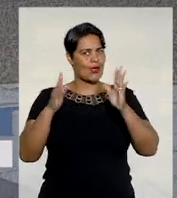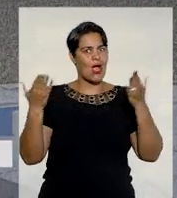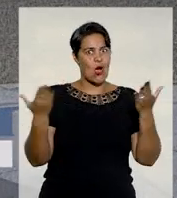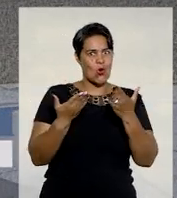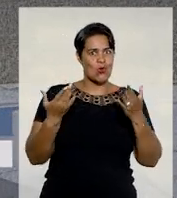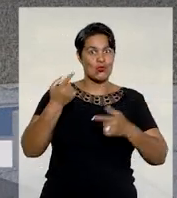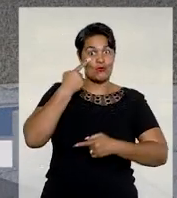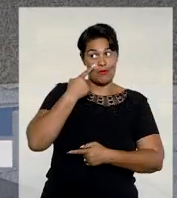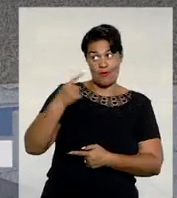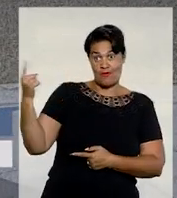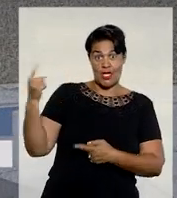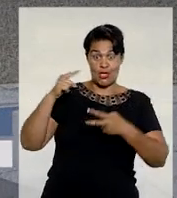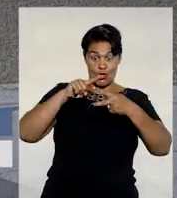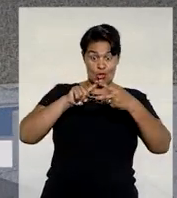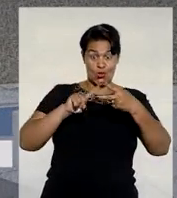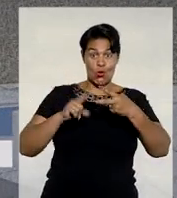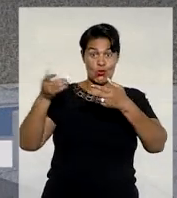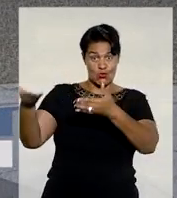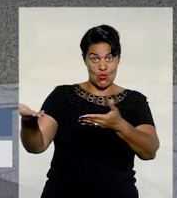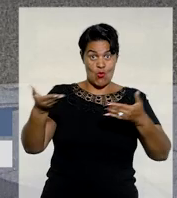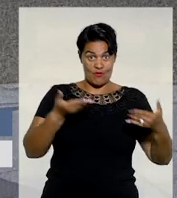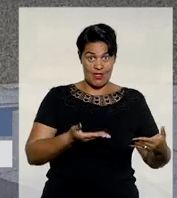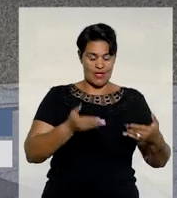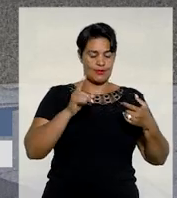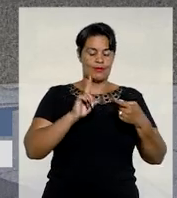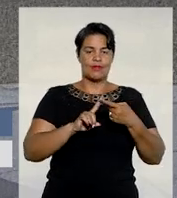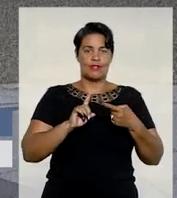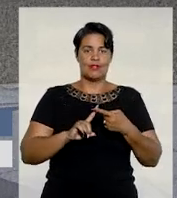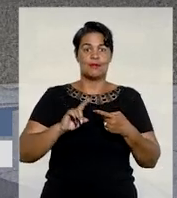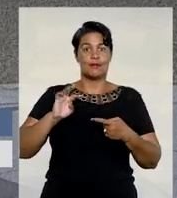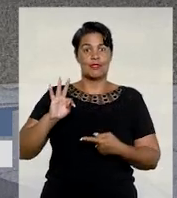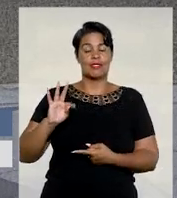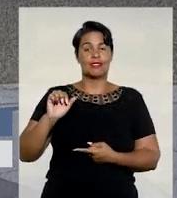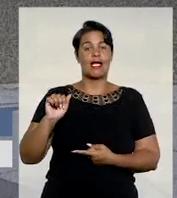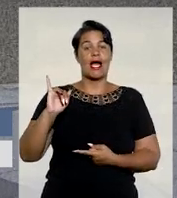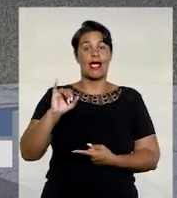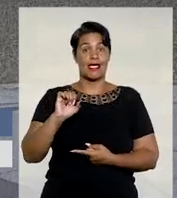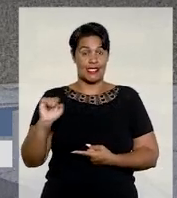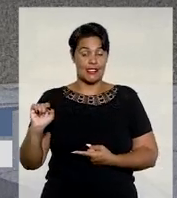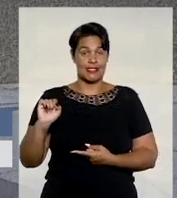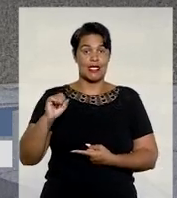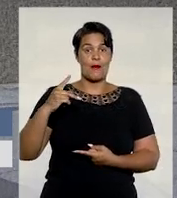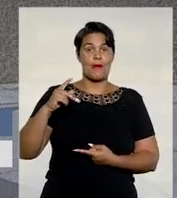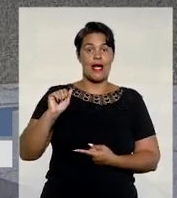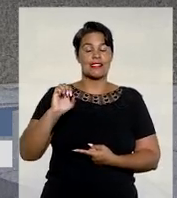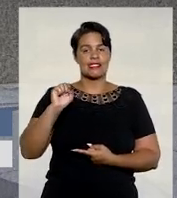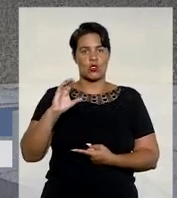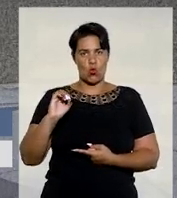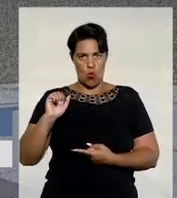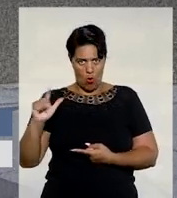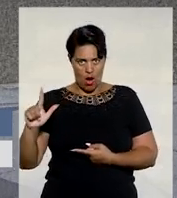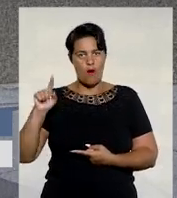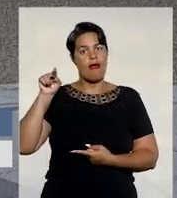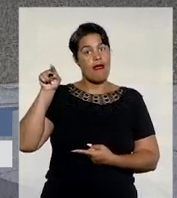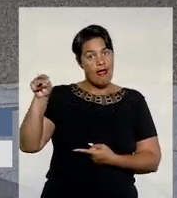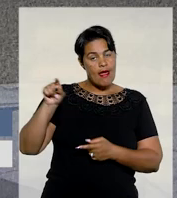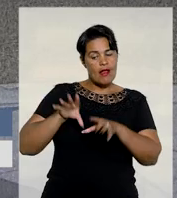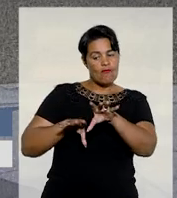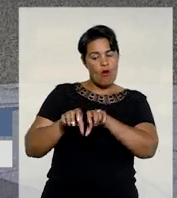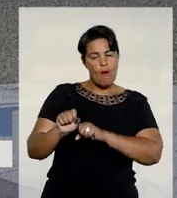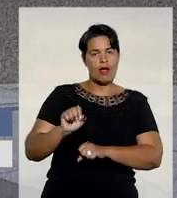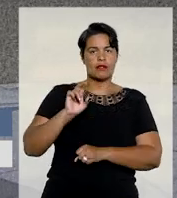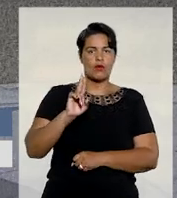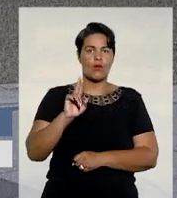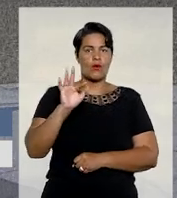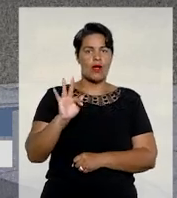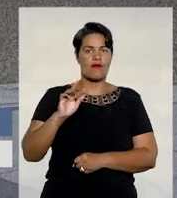dois convidados de hoje. Thaís Pascoal, doutora em Direito pela Universidade Federal do Paraná, professora de Processo Civil da